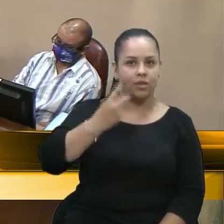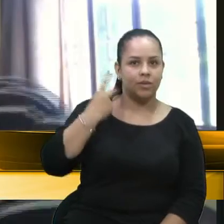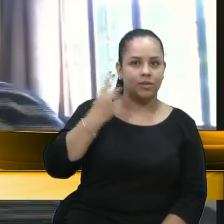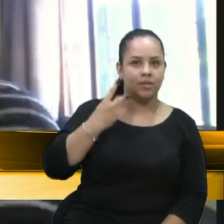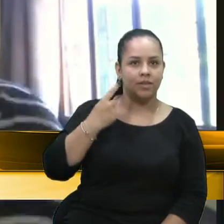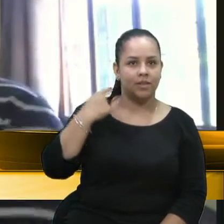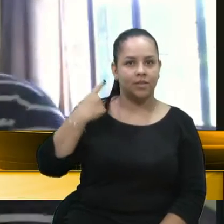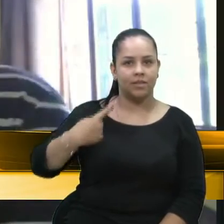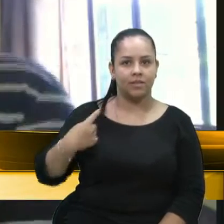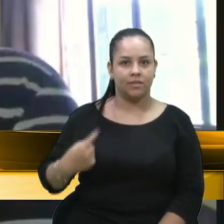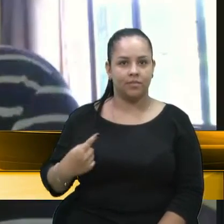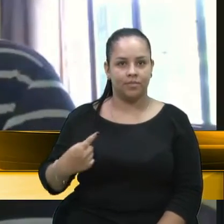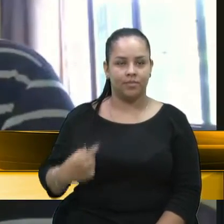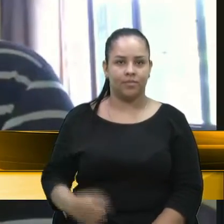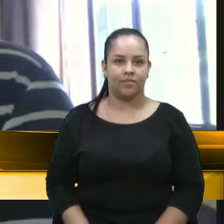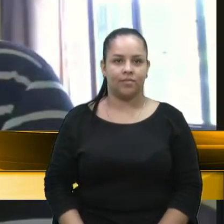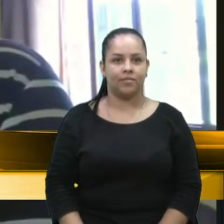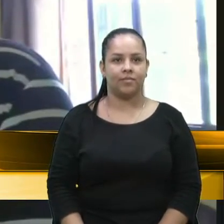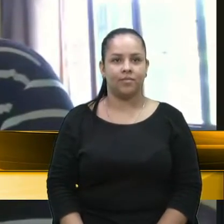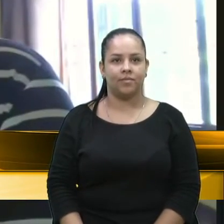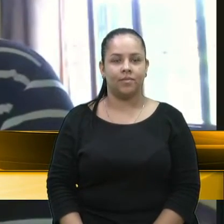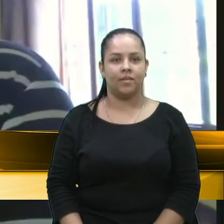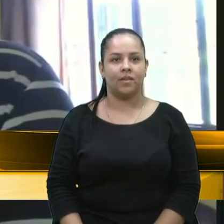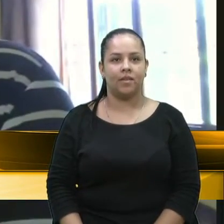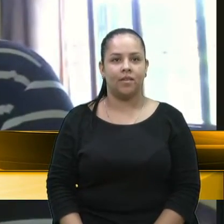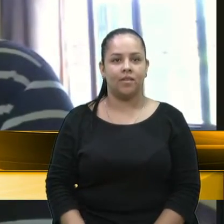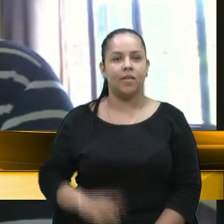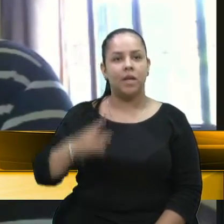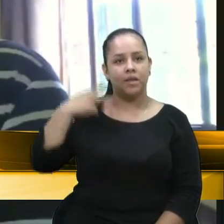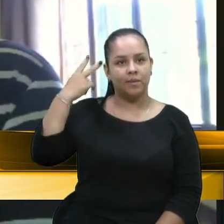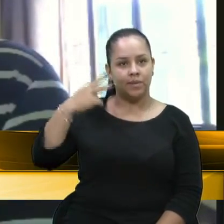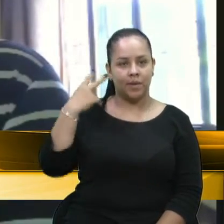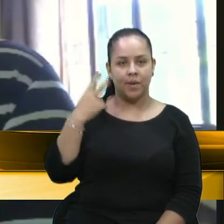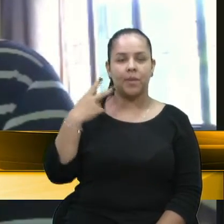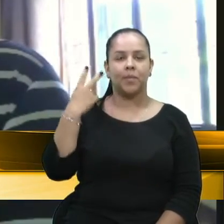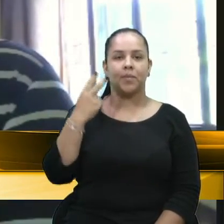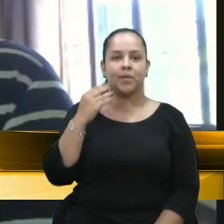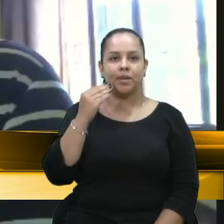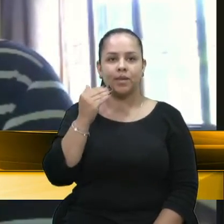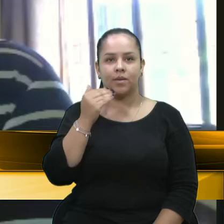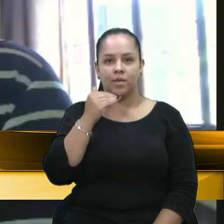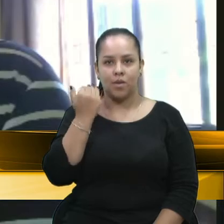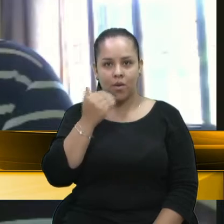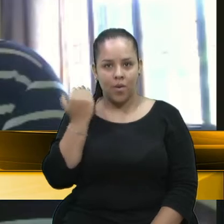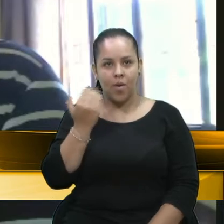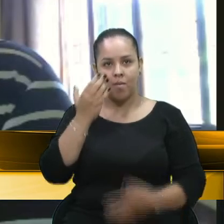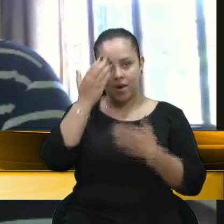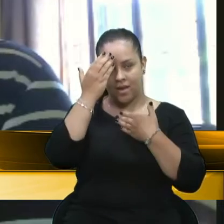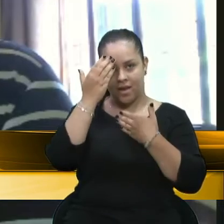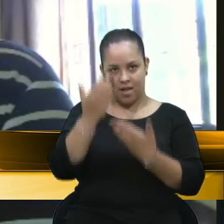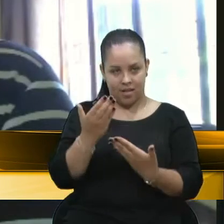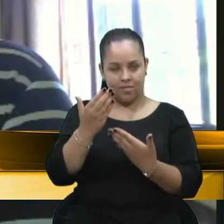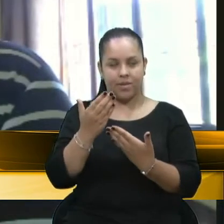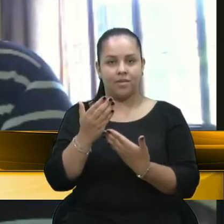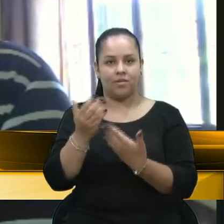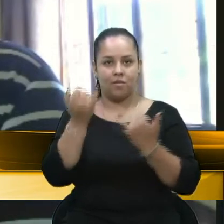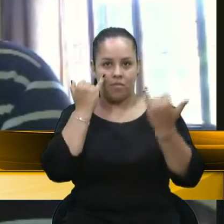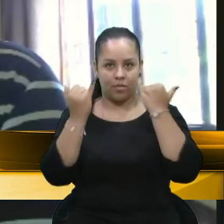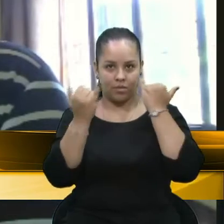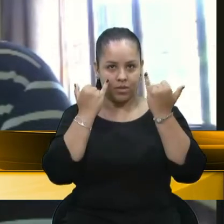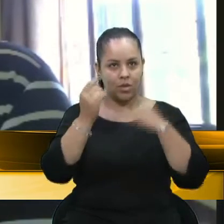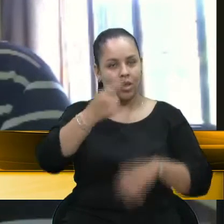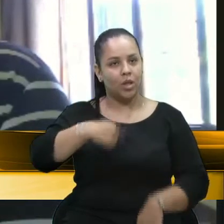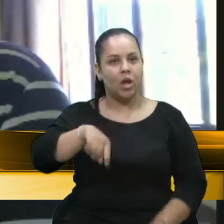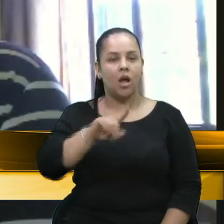vereadora Marisol, obrigada, né, por trazer as informações, né? Essa é uma preocupação que a gente vem tendo junto com o Conselho